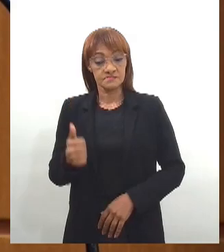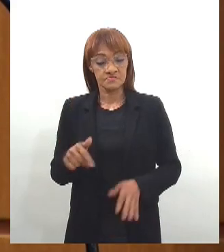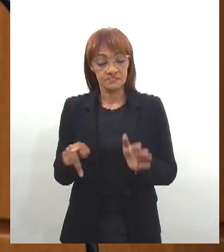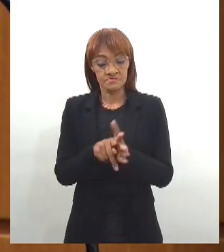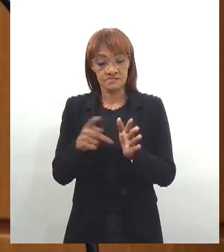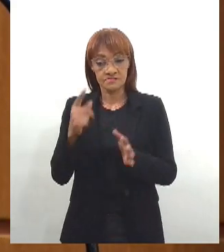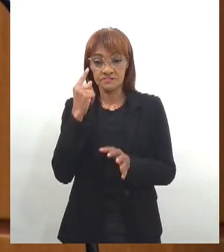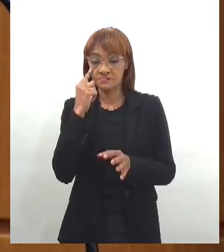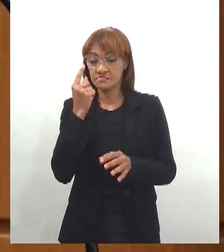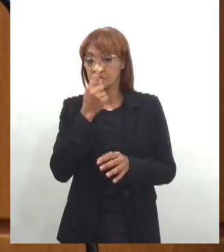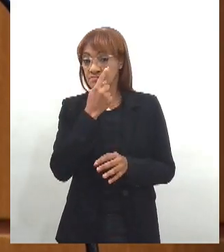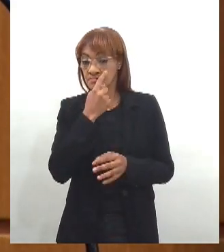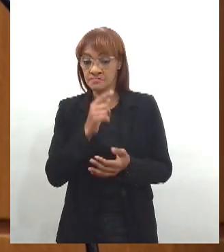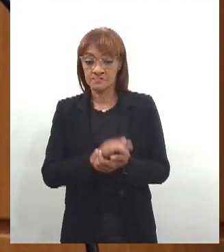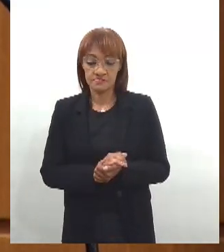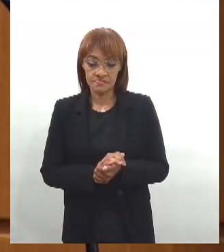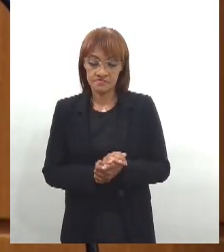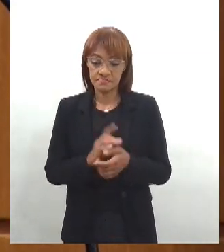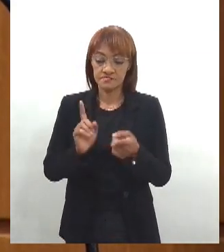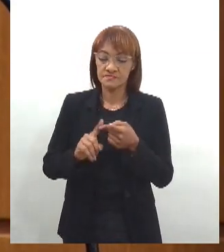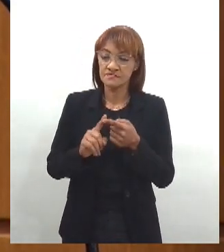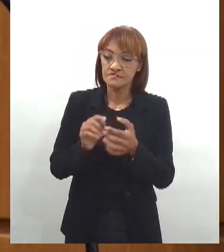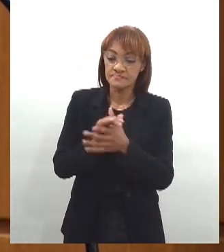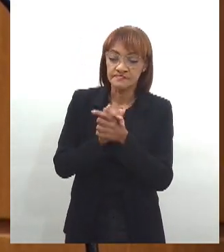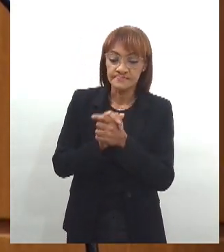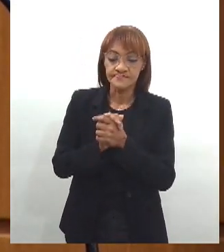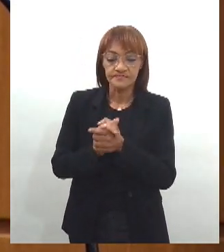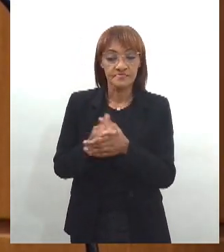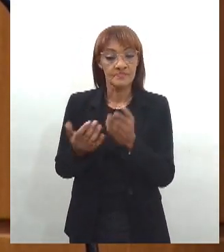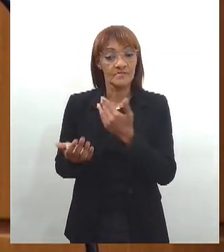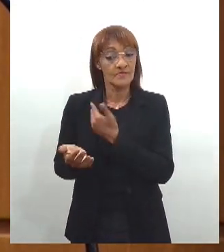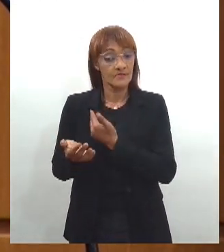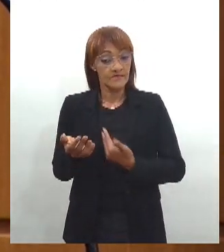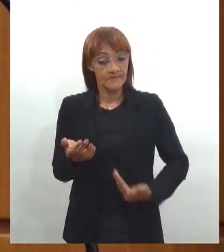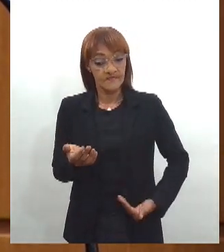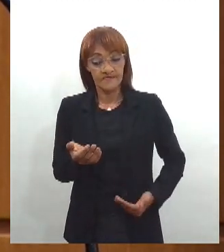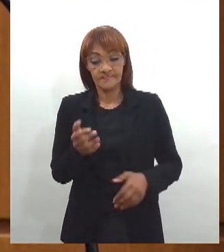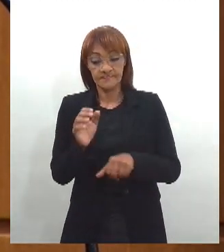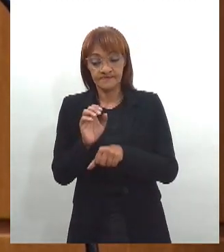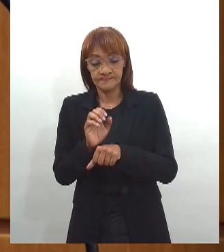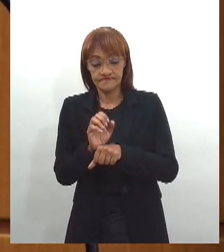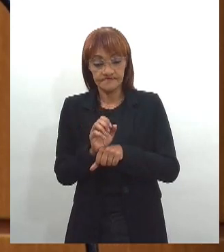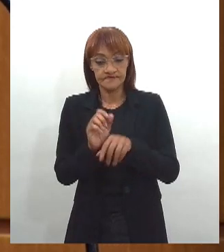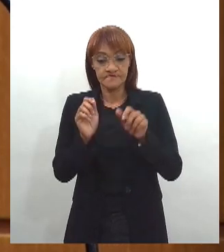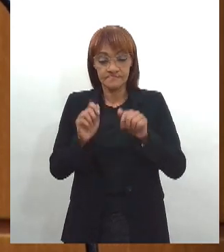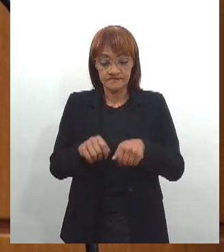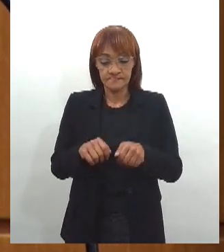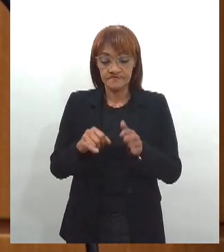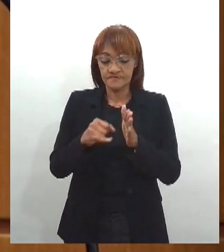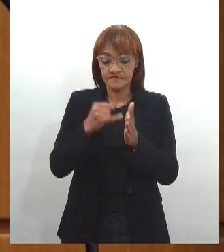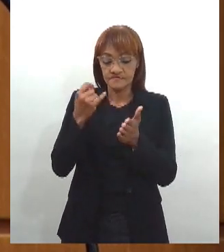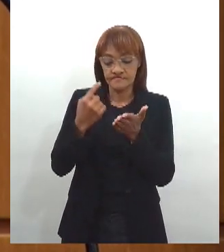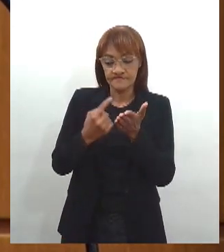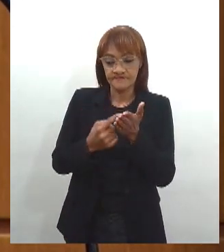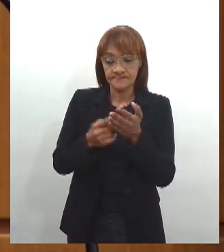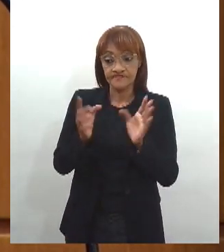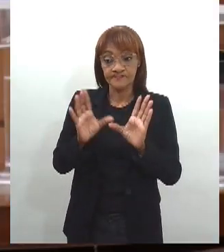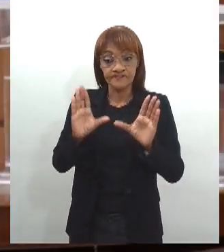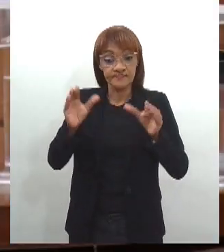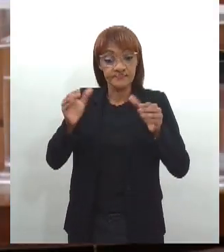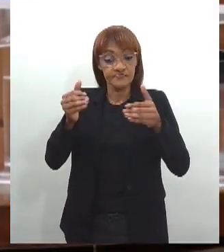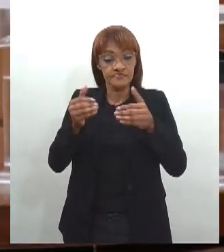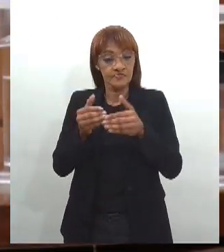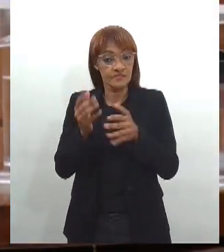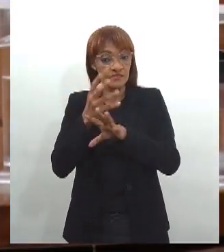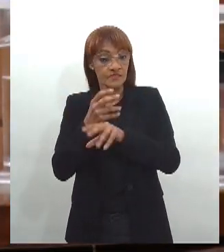Ele elogiou o aporte do governo do estado para que um mutirão seja realizado, facilitando assim o acesso da